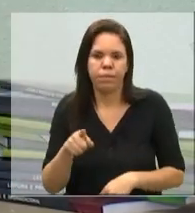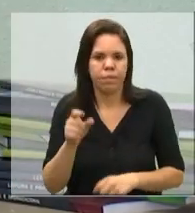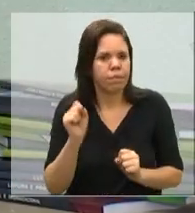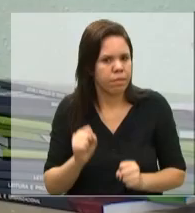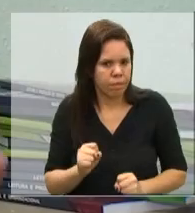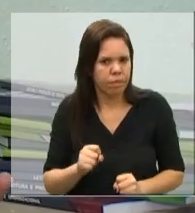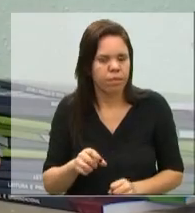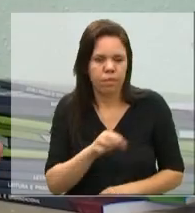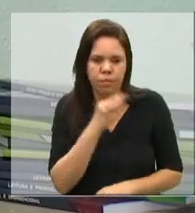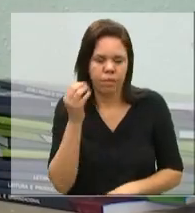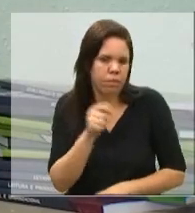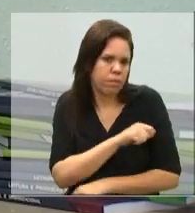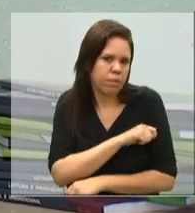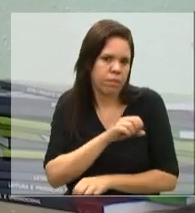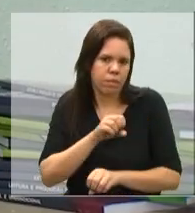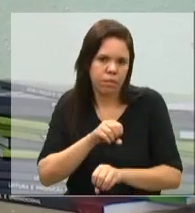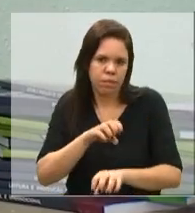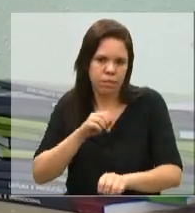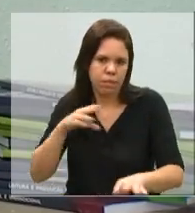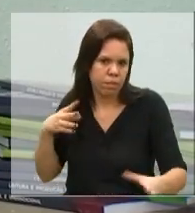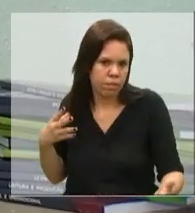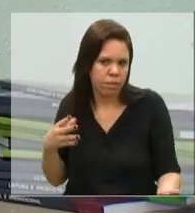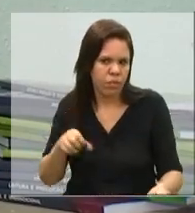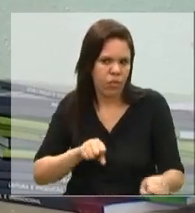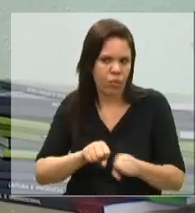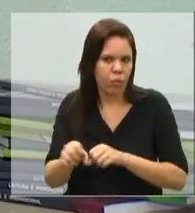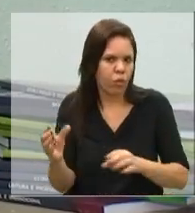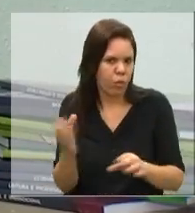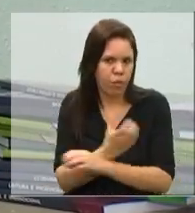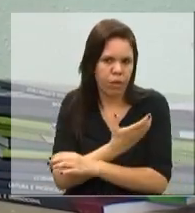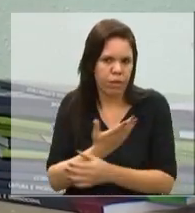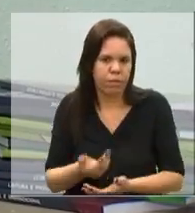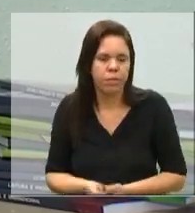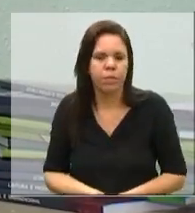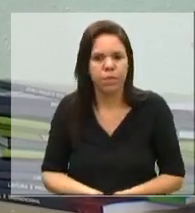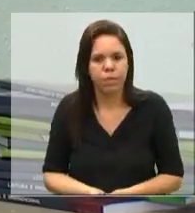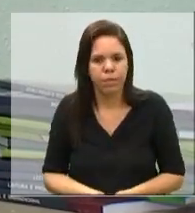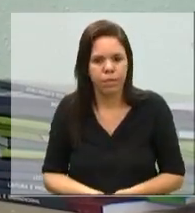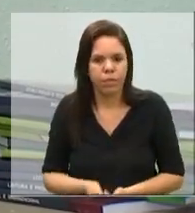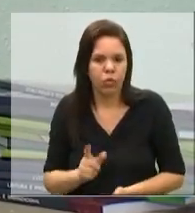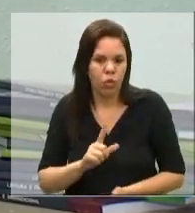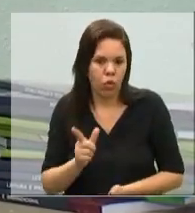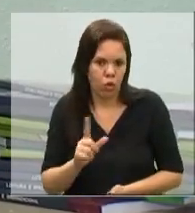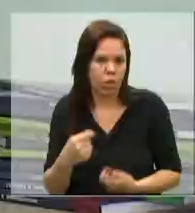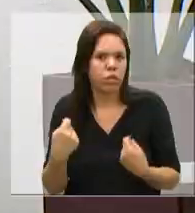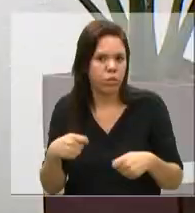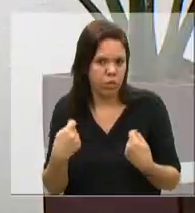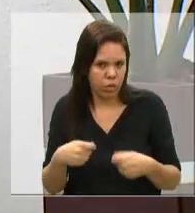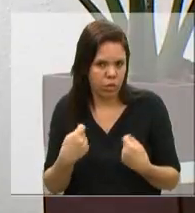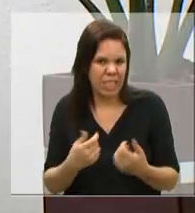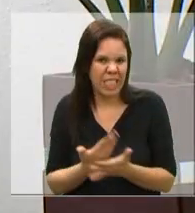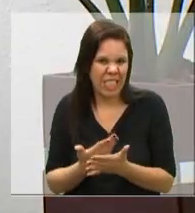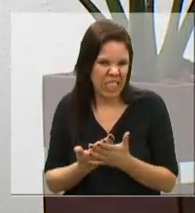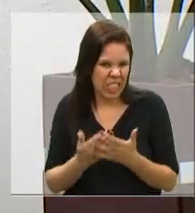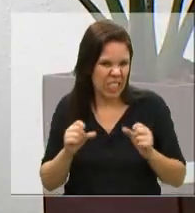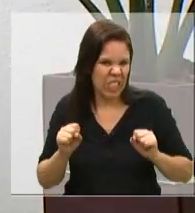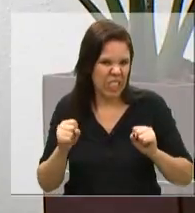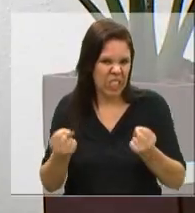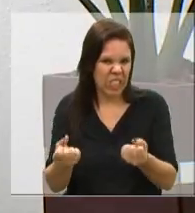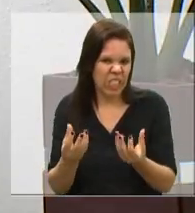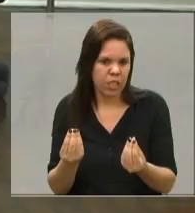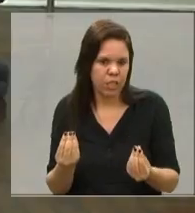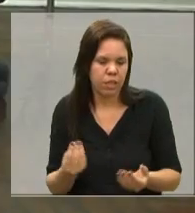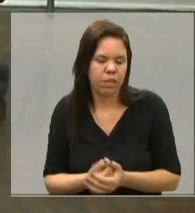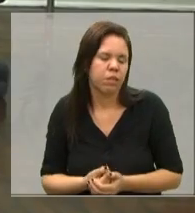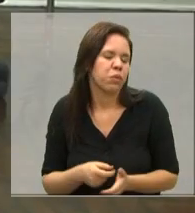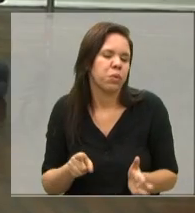que você pode ser um aluno EAD com essa formação completa, claro. vai ter que se dedicar bastante, né, professor? É isso que eu ia até